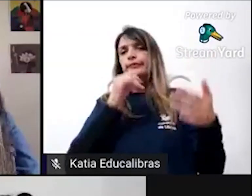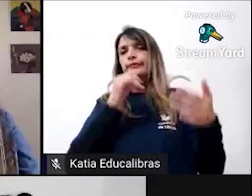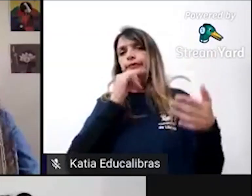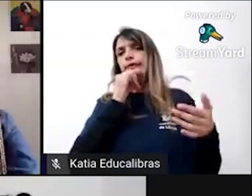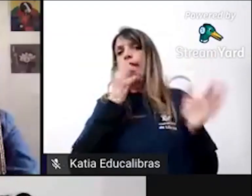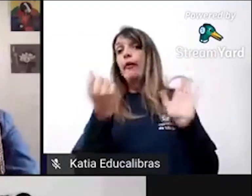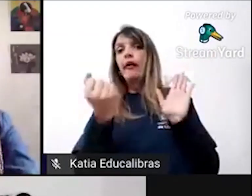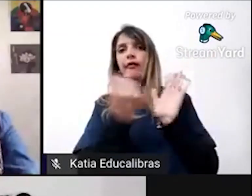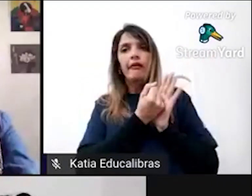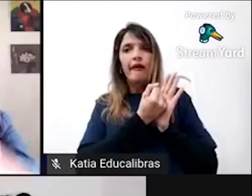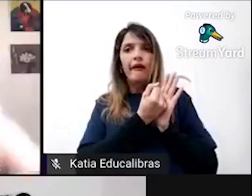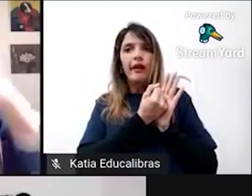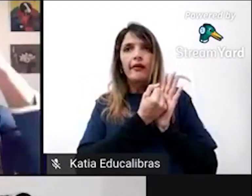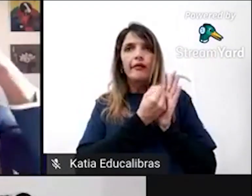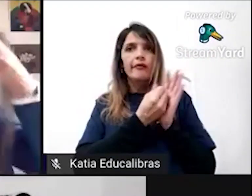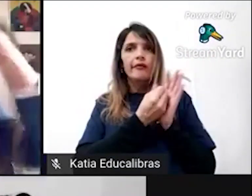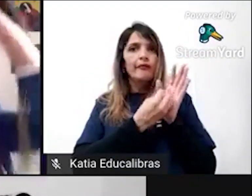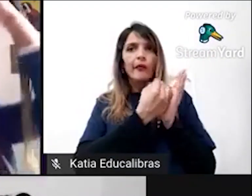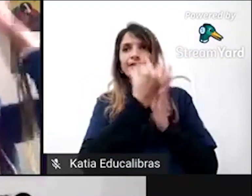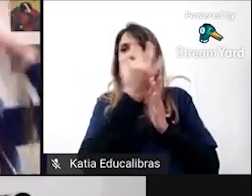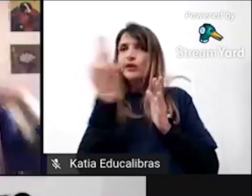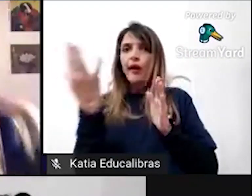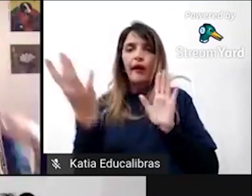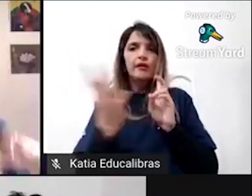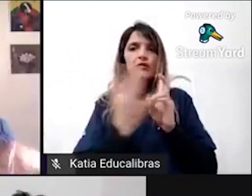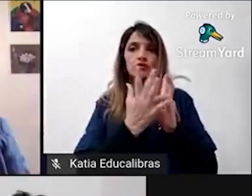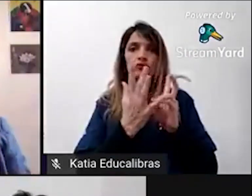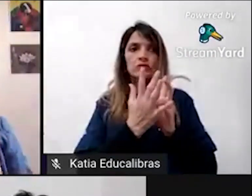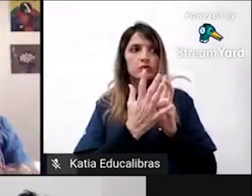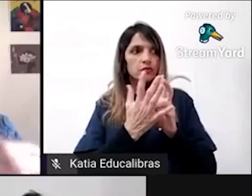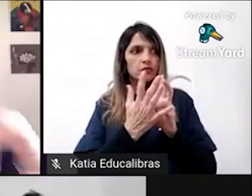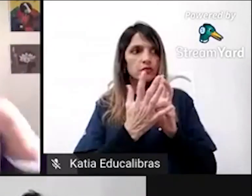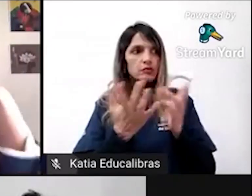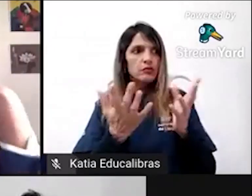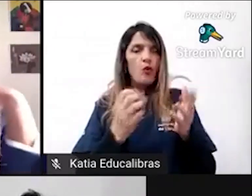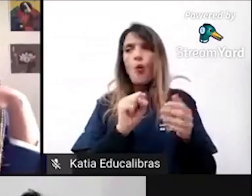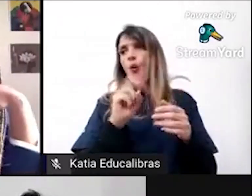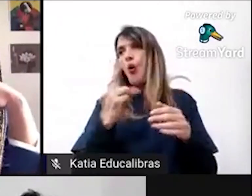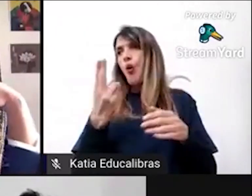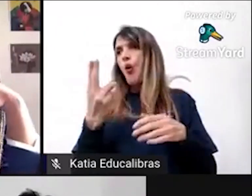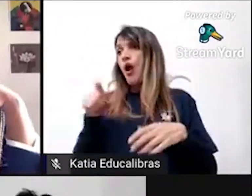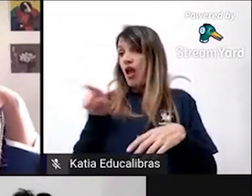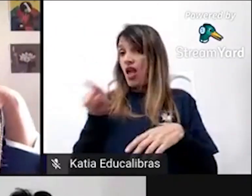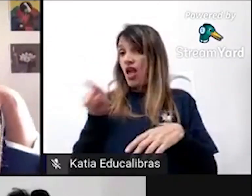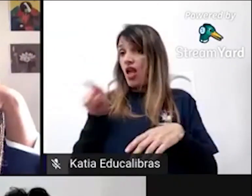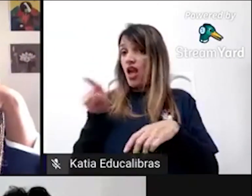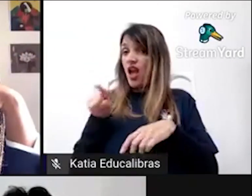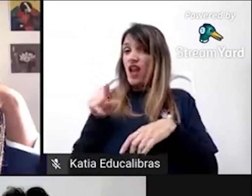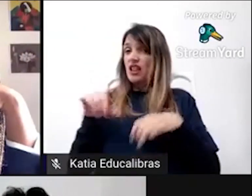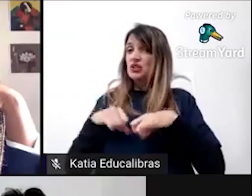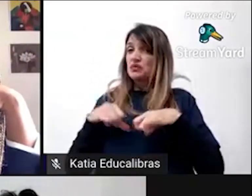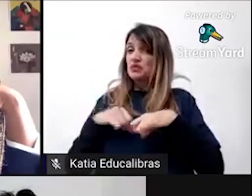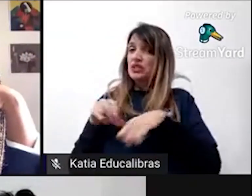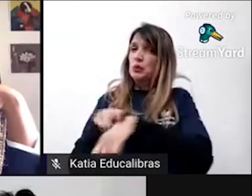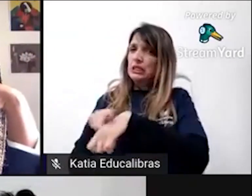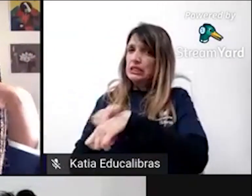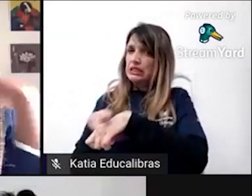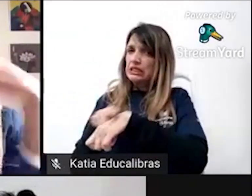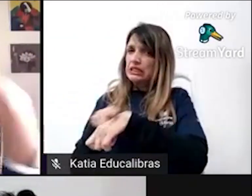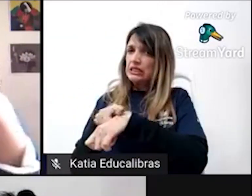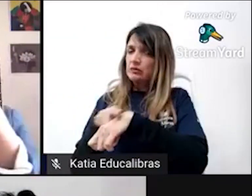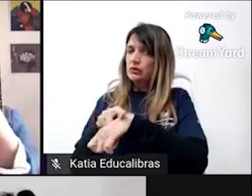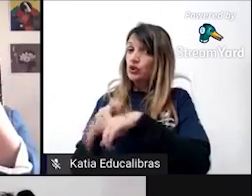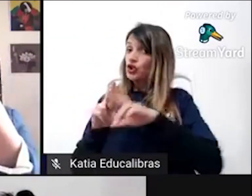lá, é uma coisa, né? Ah, o fulano de tal sofreu racismo, é uma coisa. Diferente quando